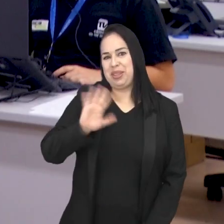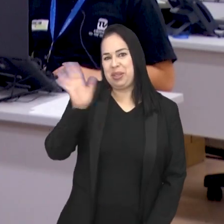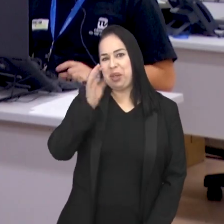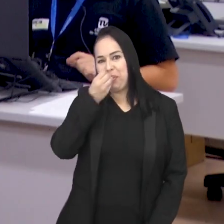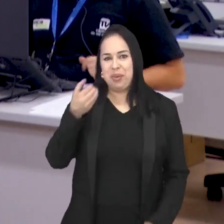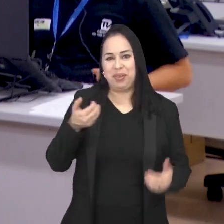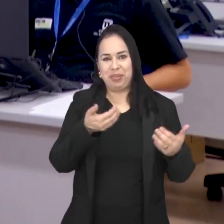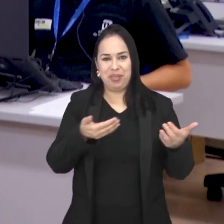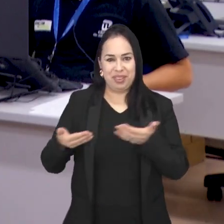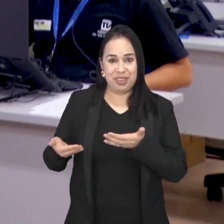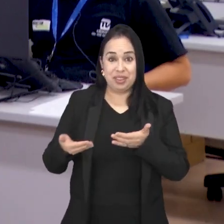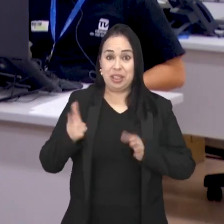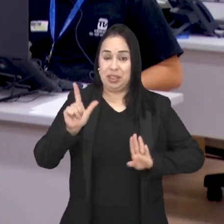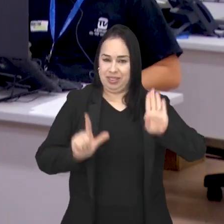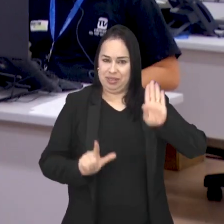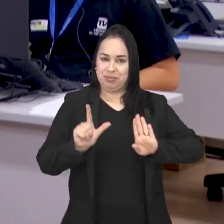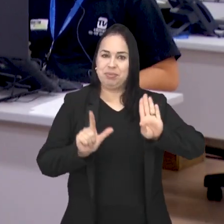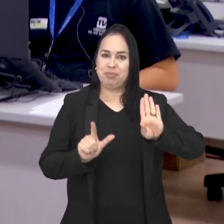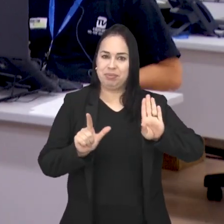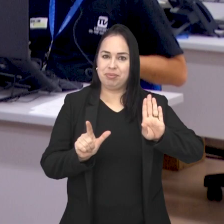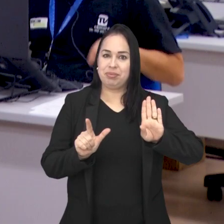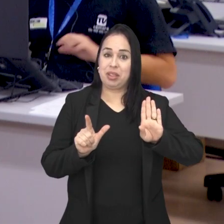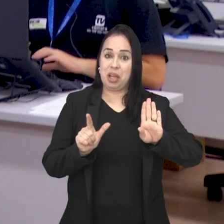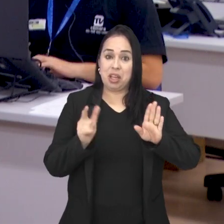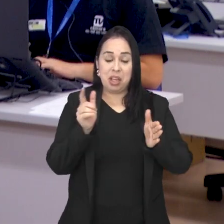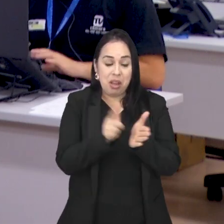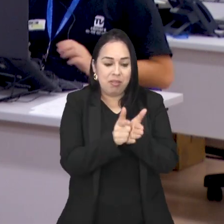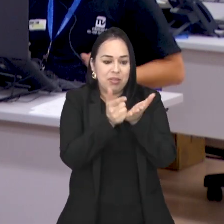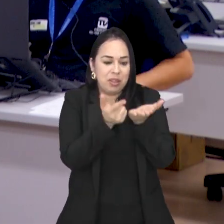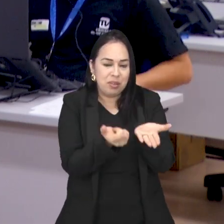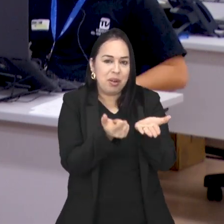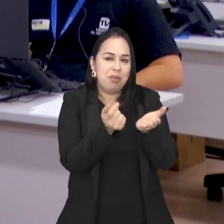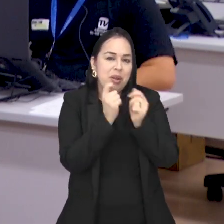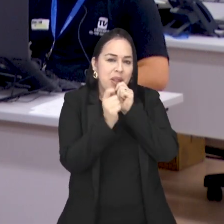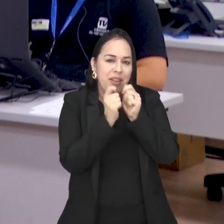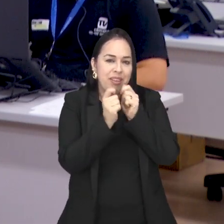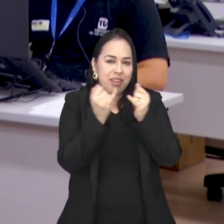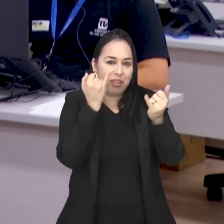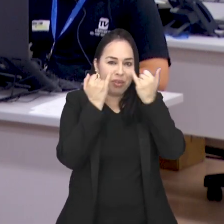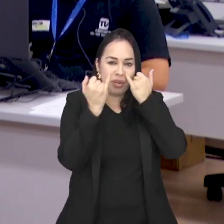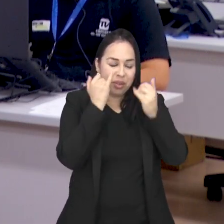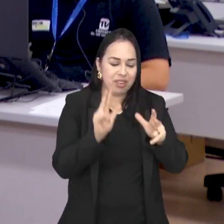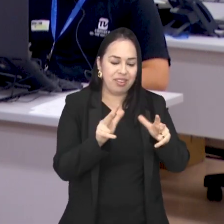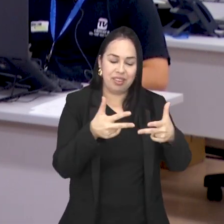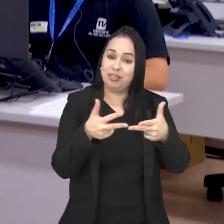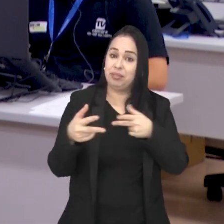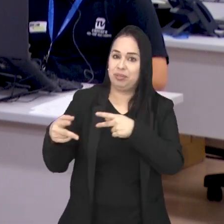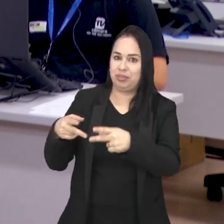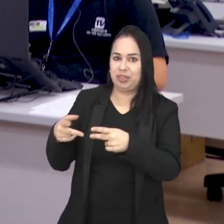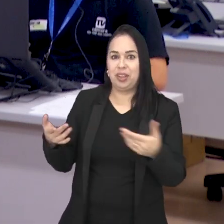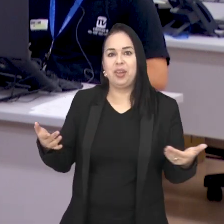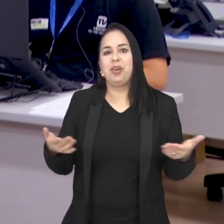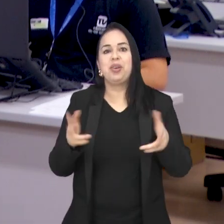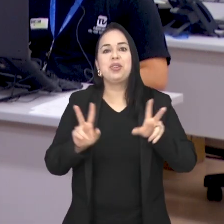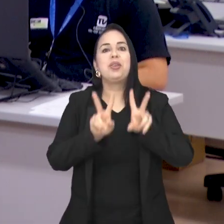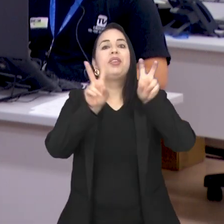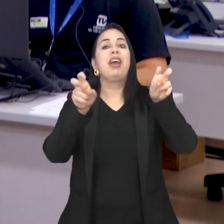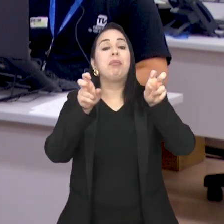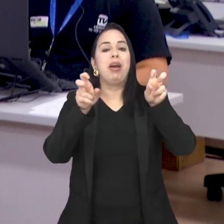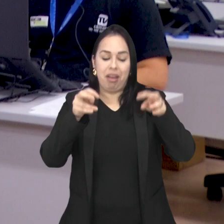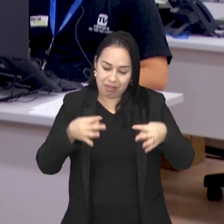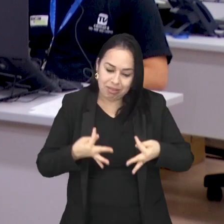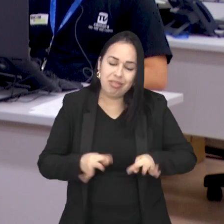Olá, seja muito bem-vindo ao Boletim Legislativo, nosso telejornal com as notícias aqui da Câmara e de São José. Hoje o tema da